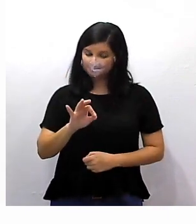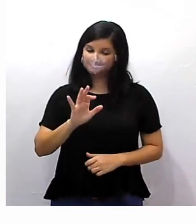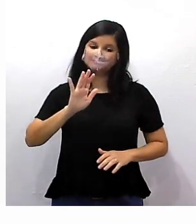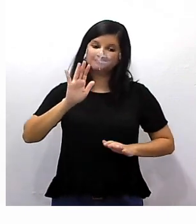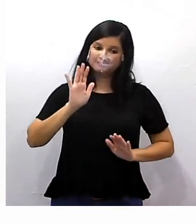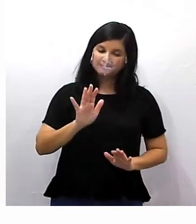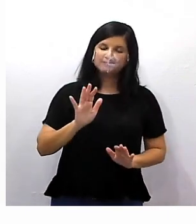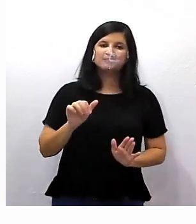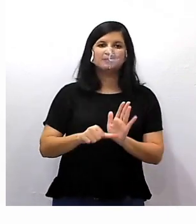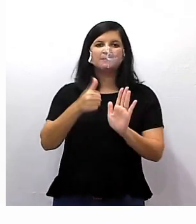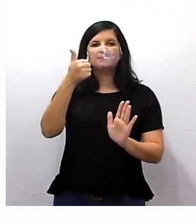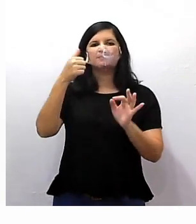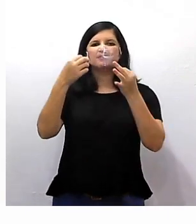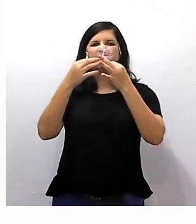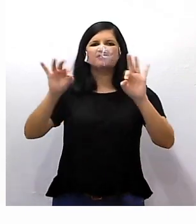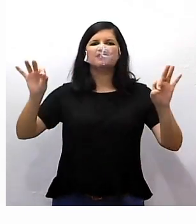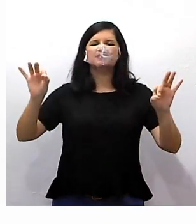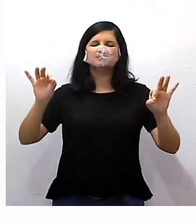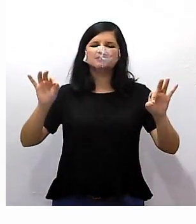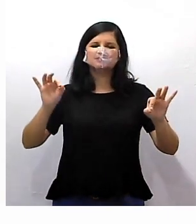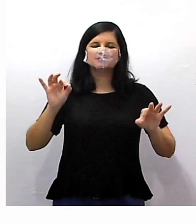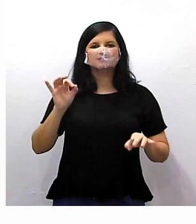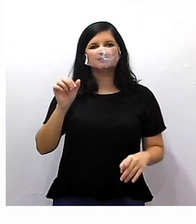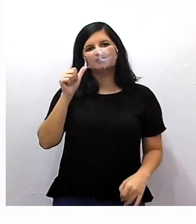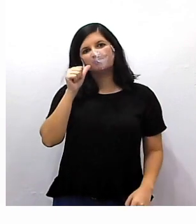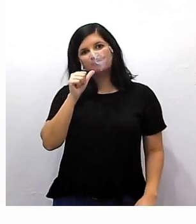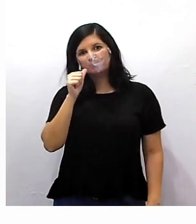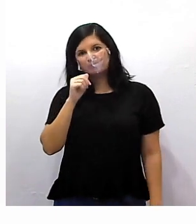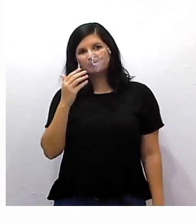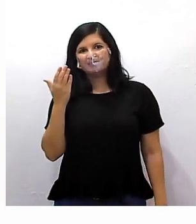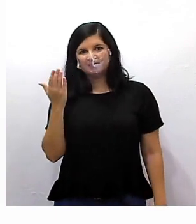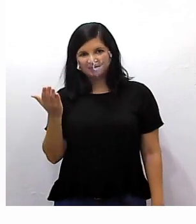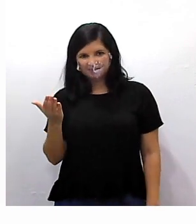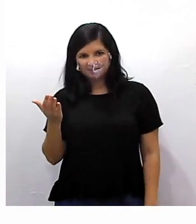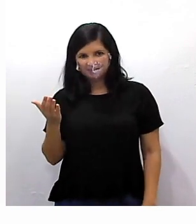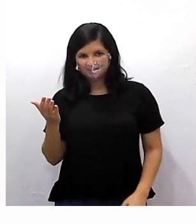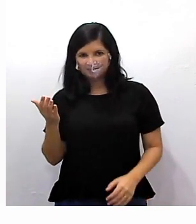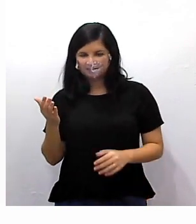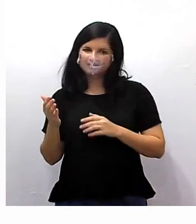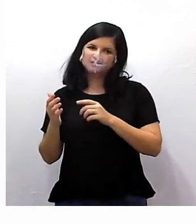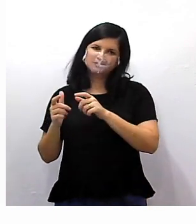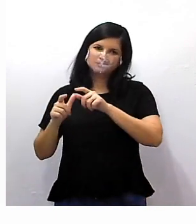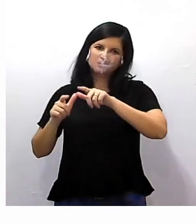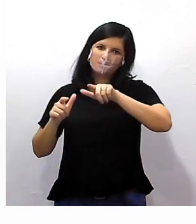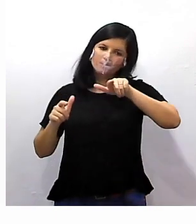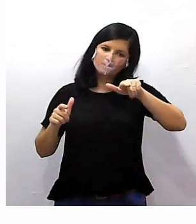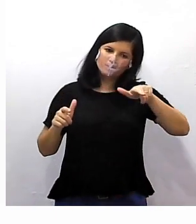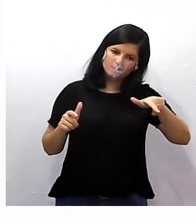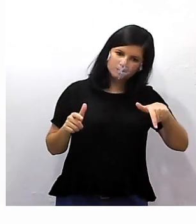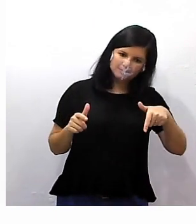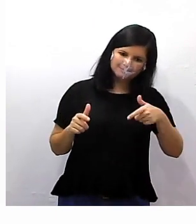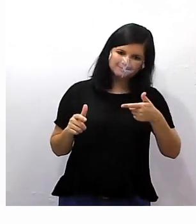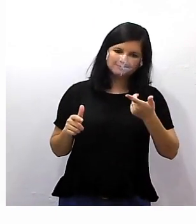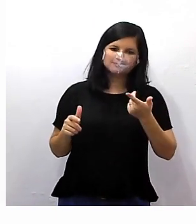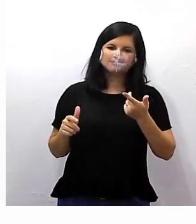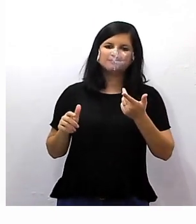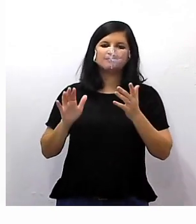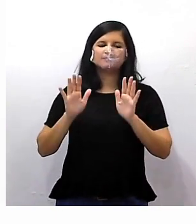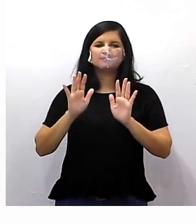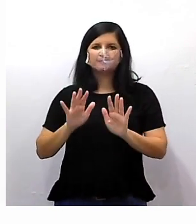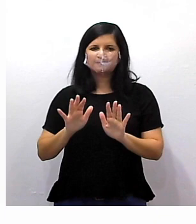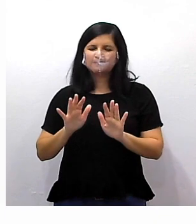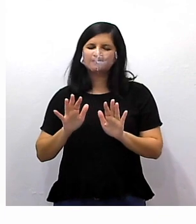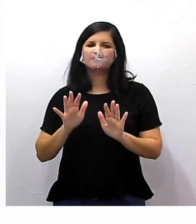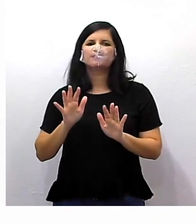correta. Primeira frase diz o seguinte, ó, she, espaço, up late in the morning. Up late in